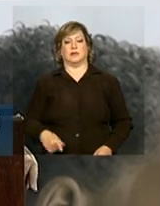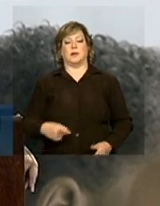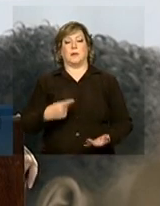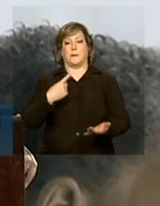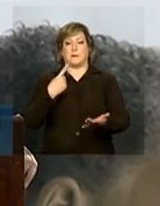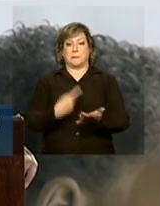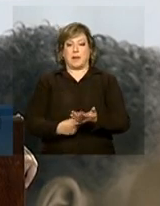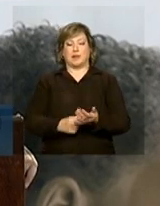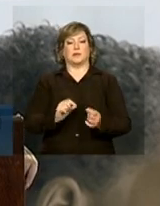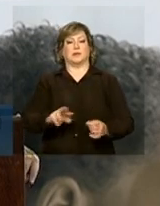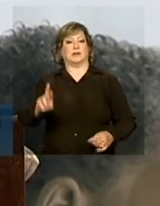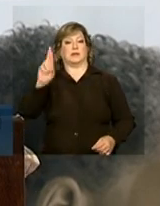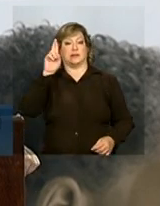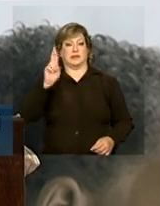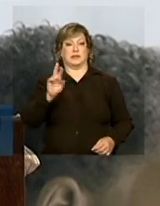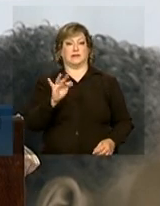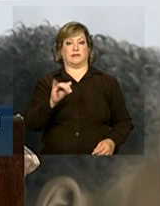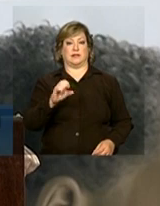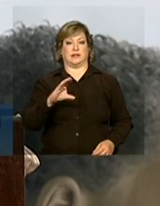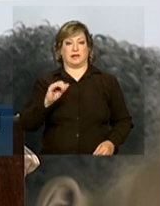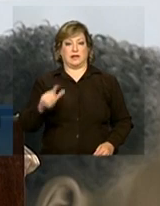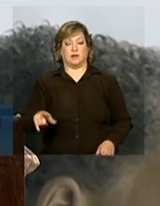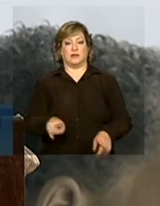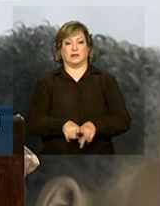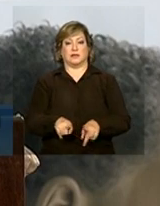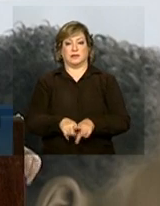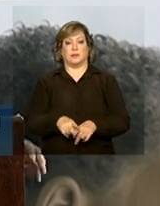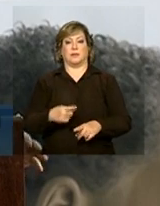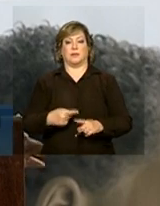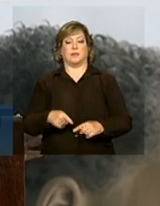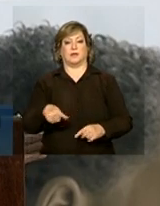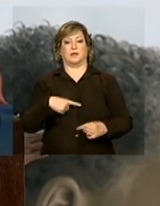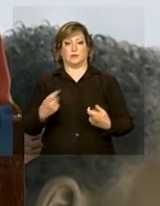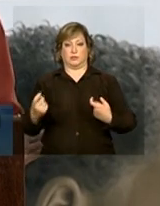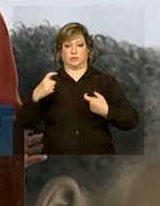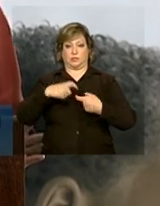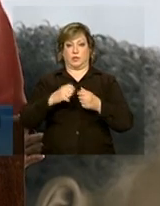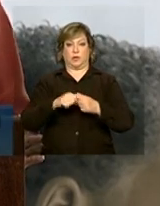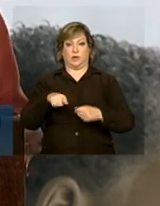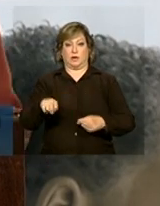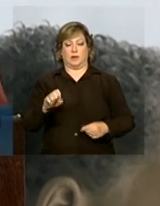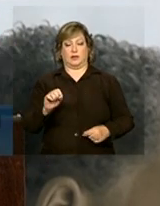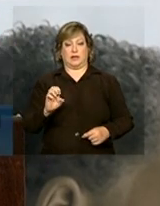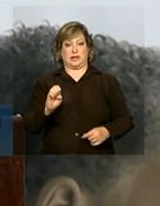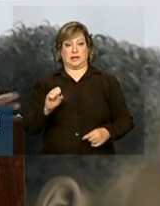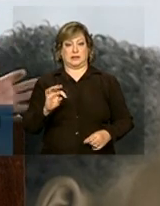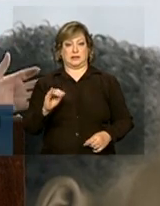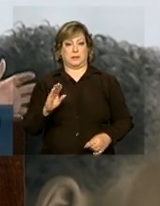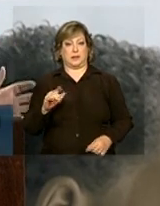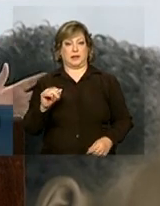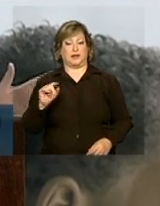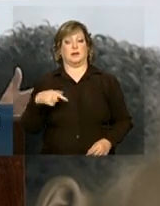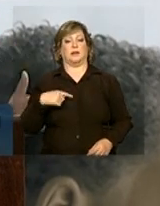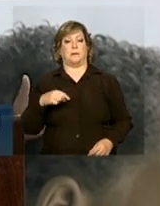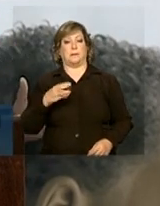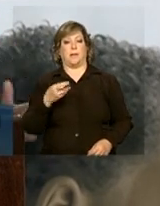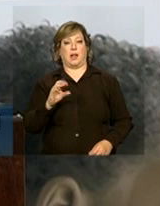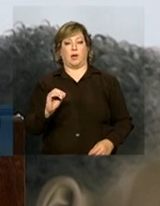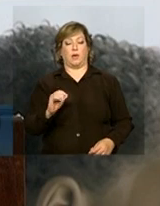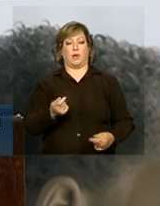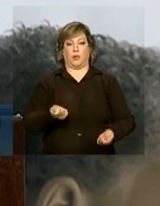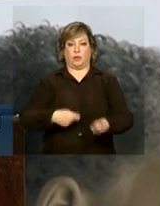pela responsabilidade fiscal e, por extensão, com a estabilidade macroeconômica, é a mãe dos outros